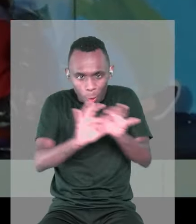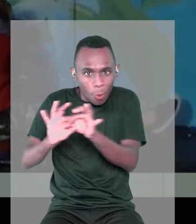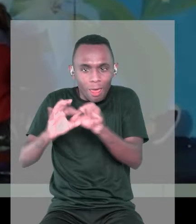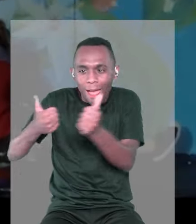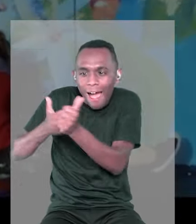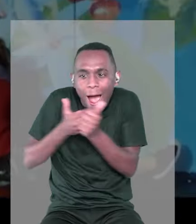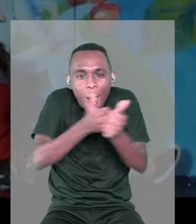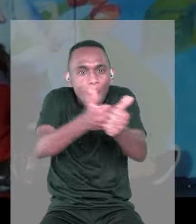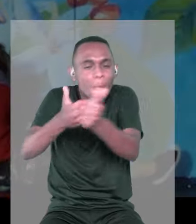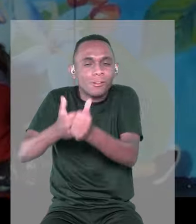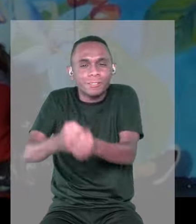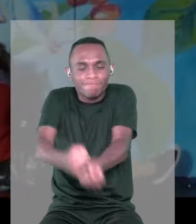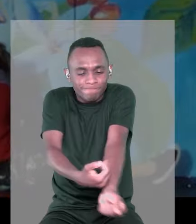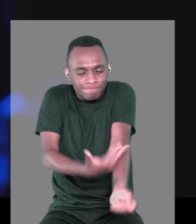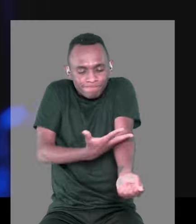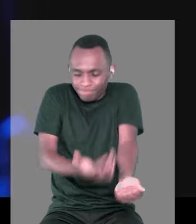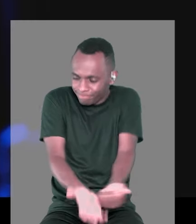aproxima